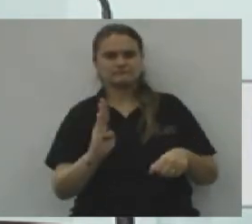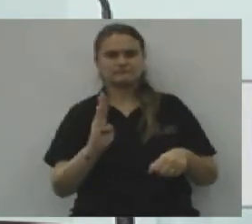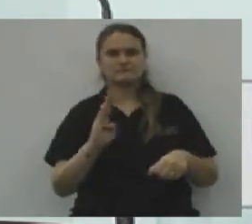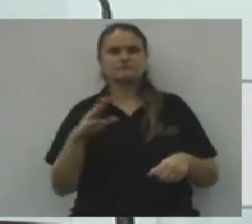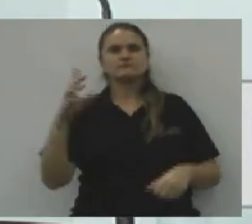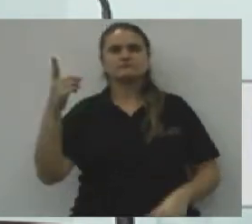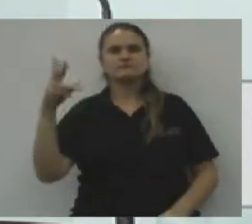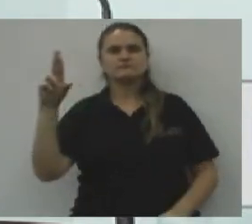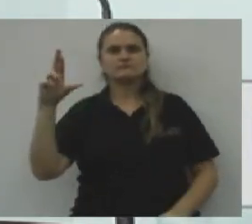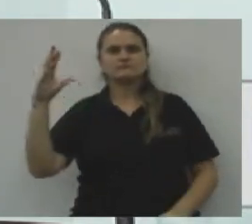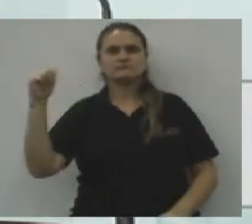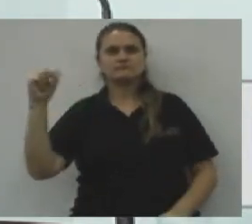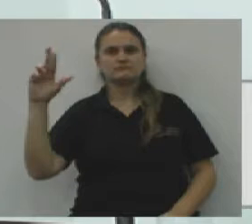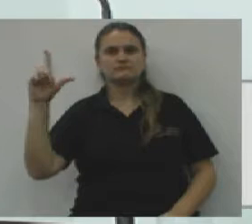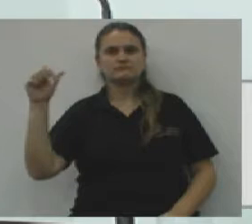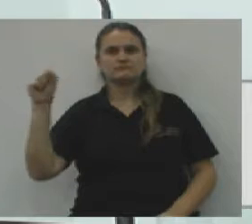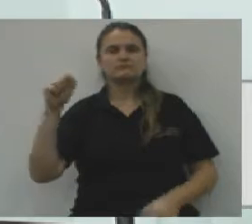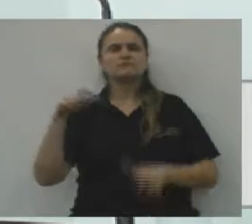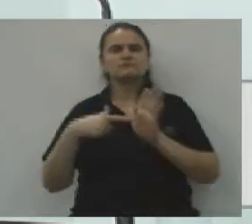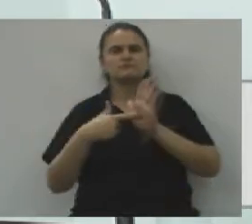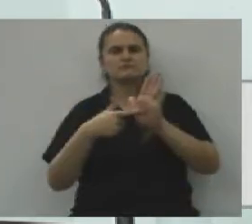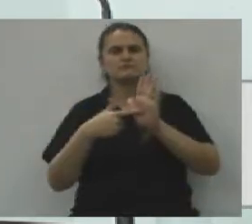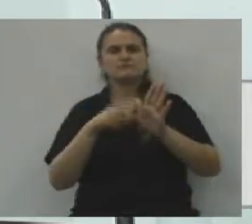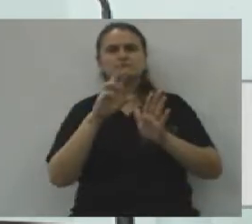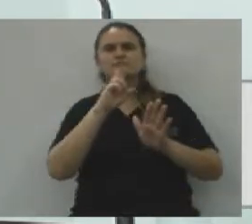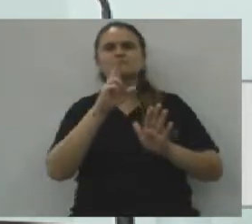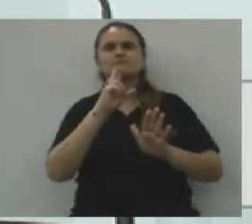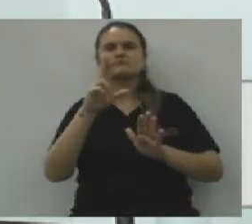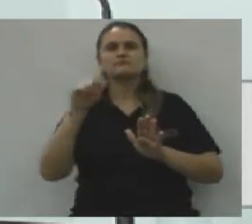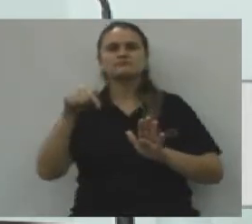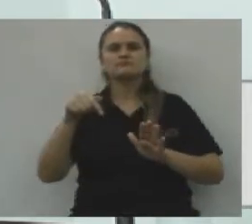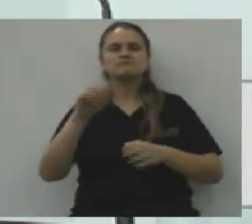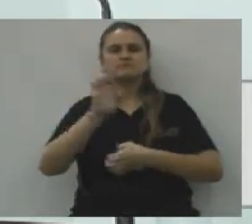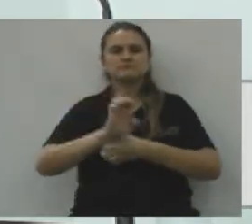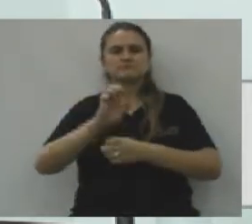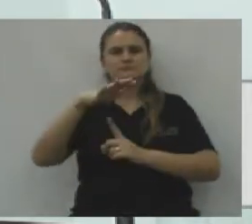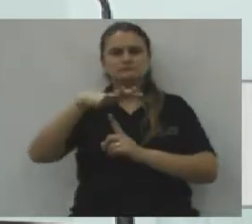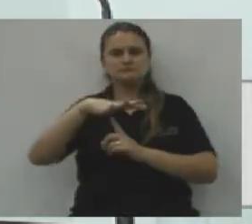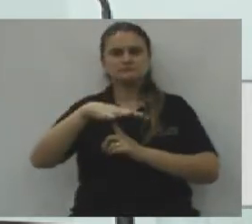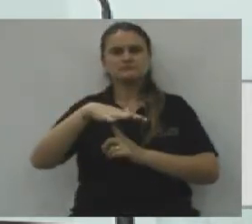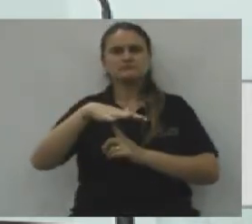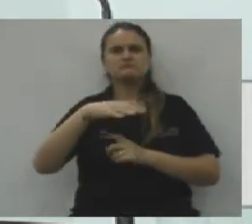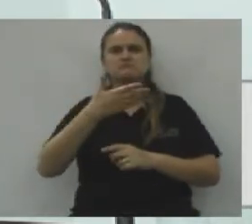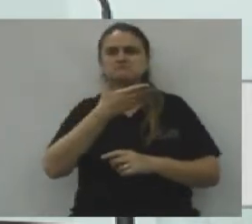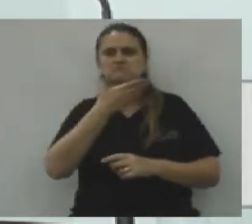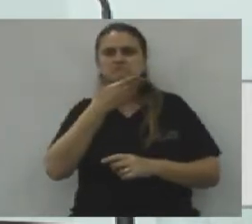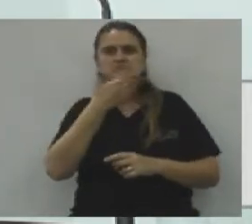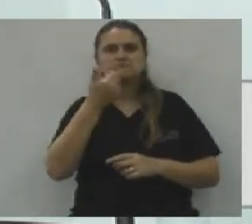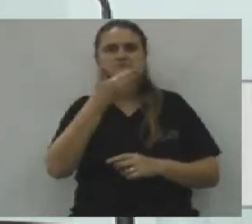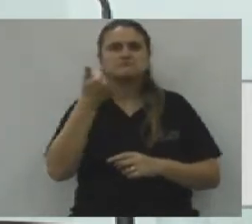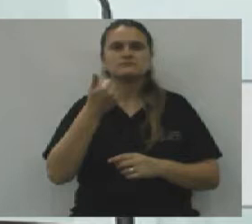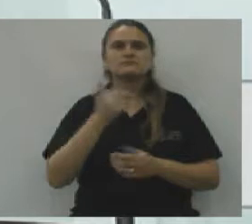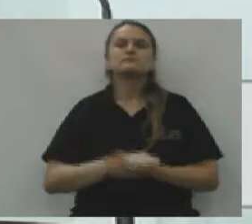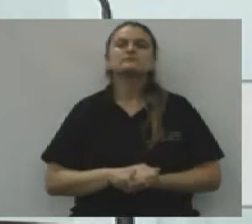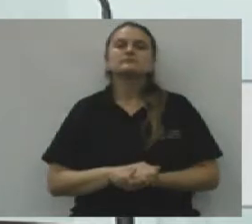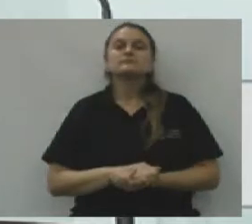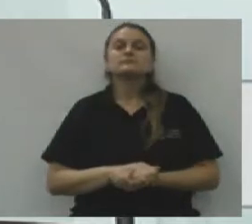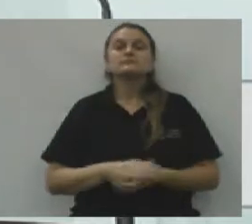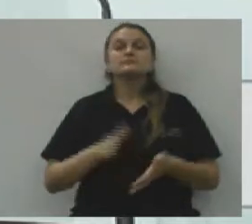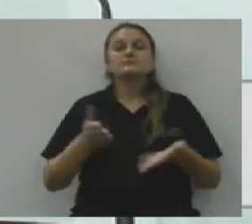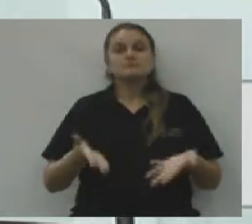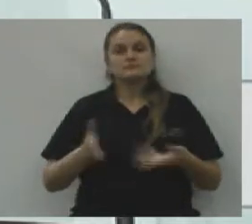esteve apresentando os resultados, alguns anos atrás, né, que teve através do trabalho executado. Portanto,